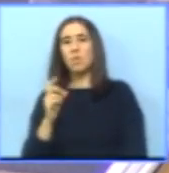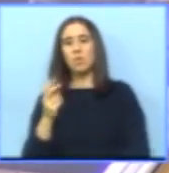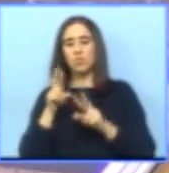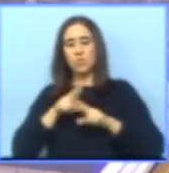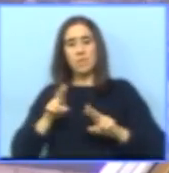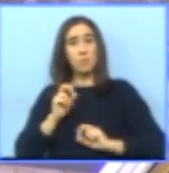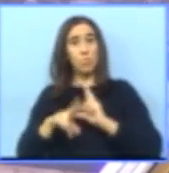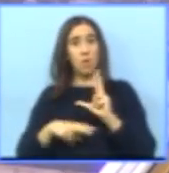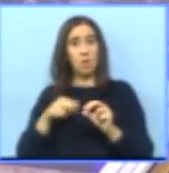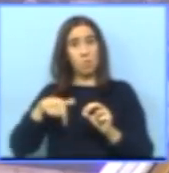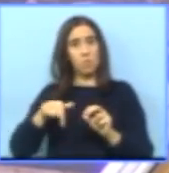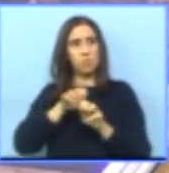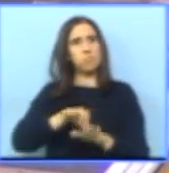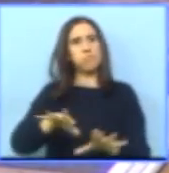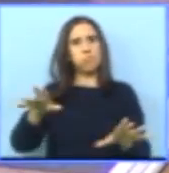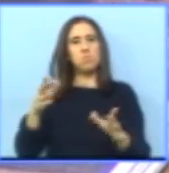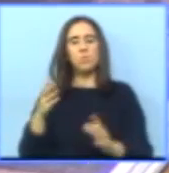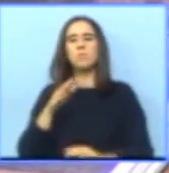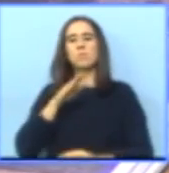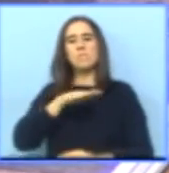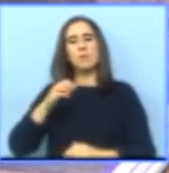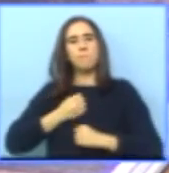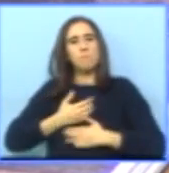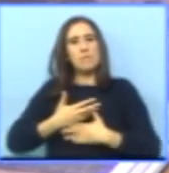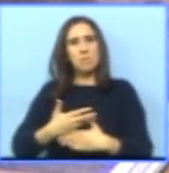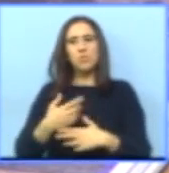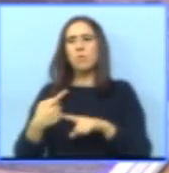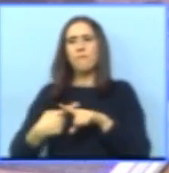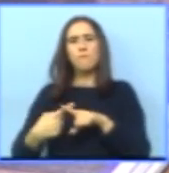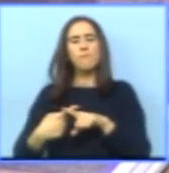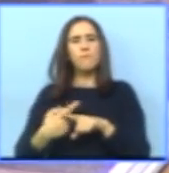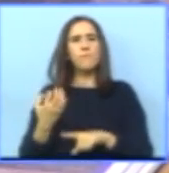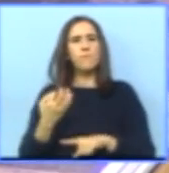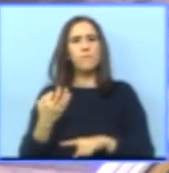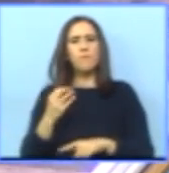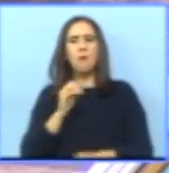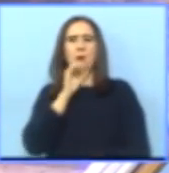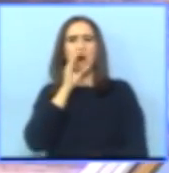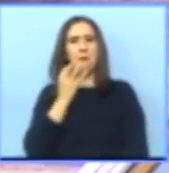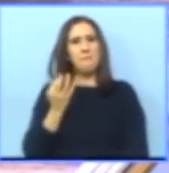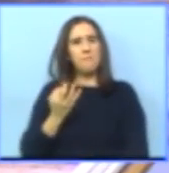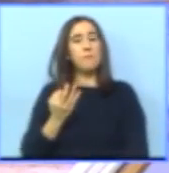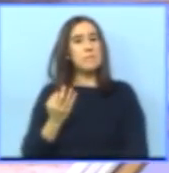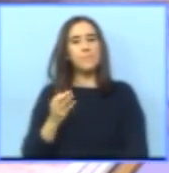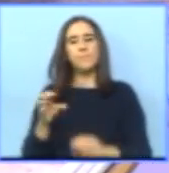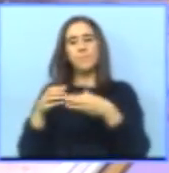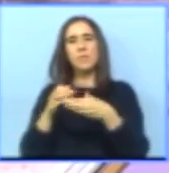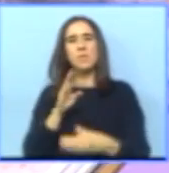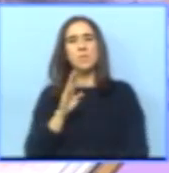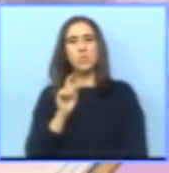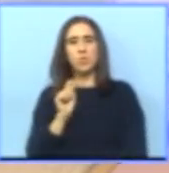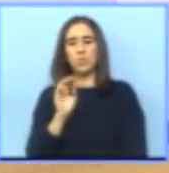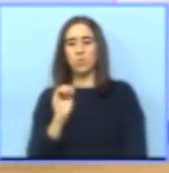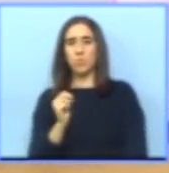Portanto, para um cientista também foi muito apelativo verificar o papel que os jesuítas desempenharam ao